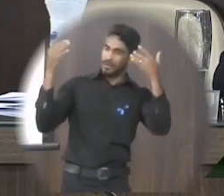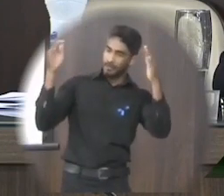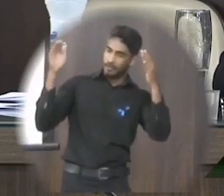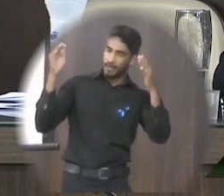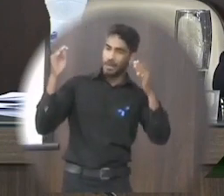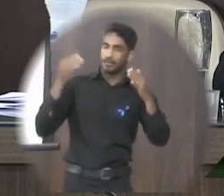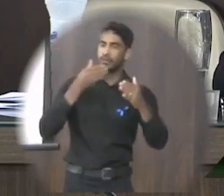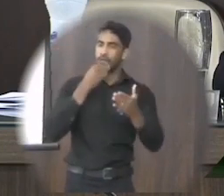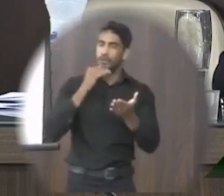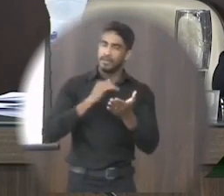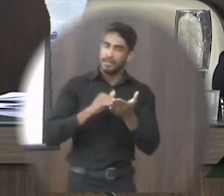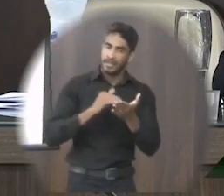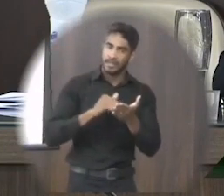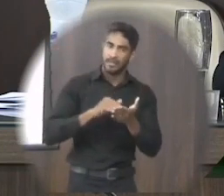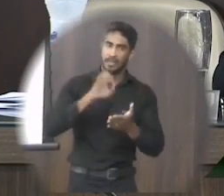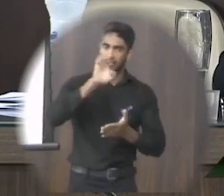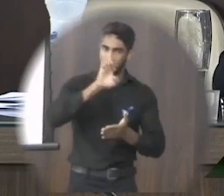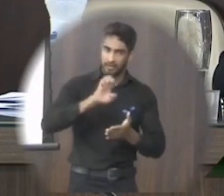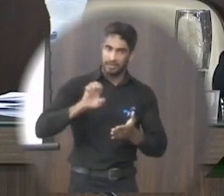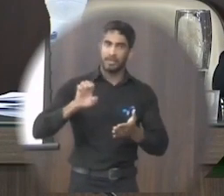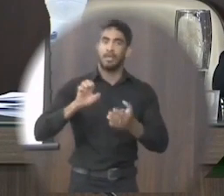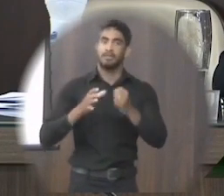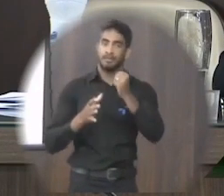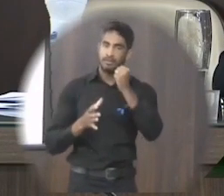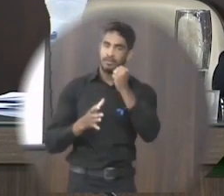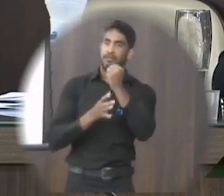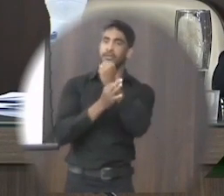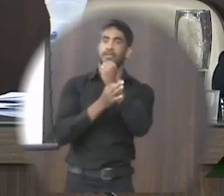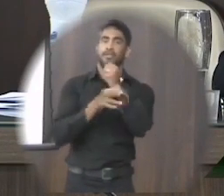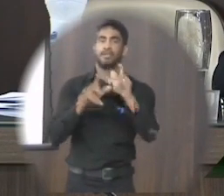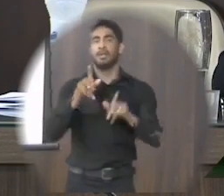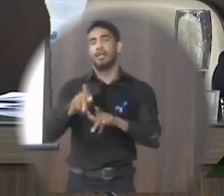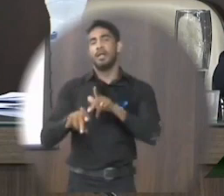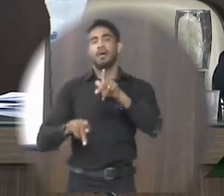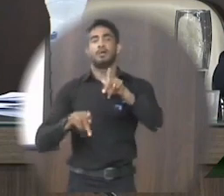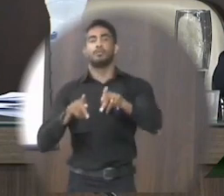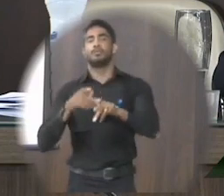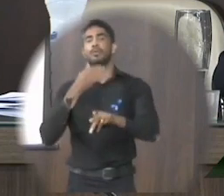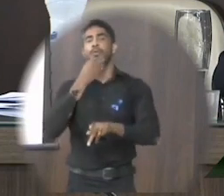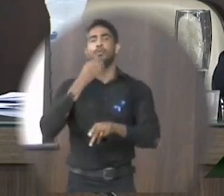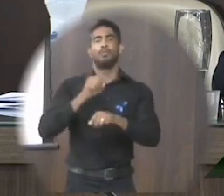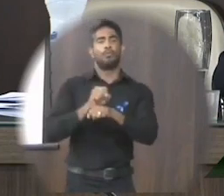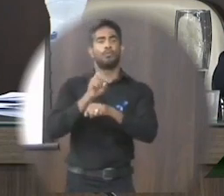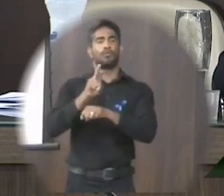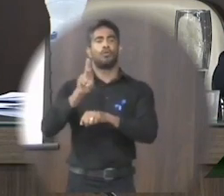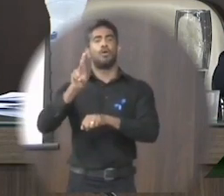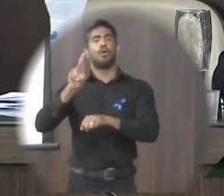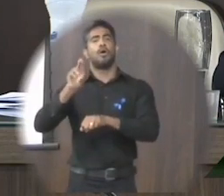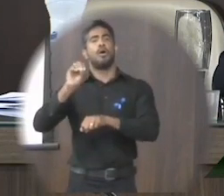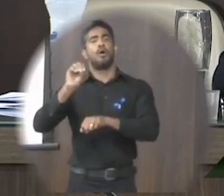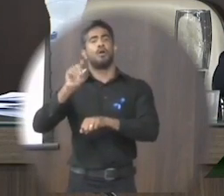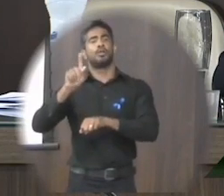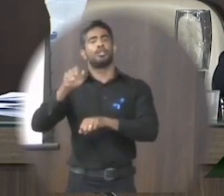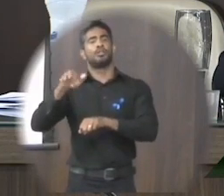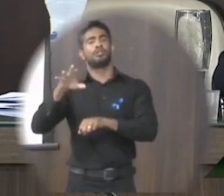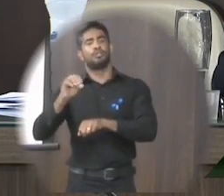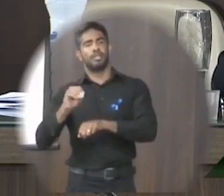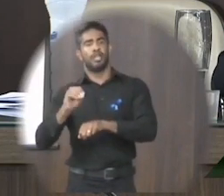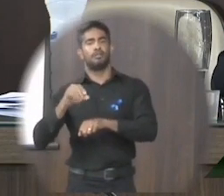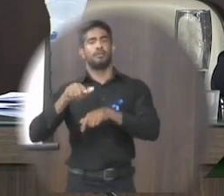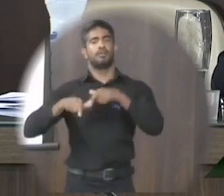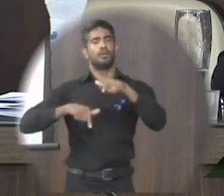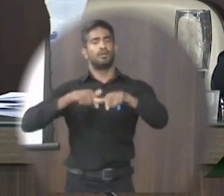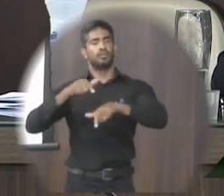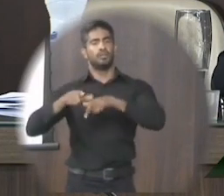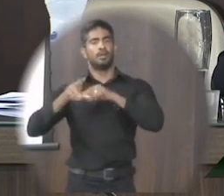excelentíssimo senhor secretário de Estado de Justiça e Segurança Pública de Minas Gerais, Dr. Rogério Greco, pelo posicionamento objetivo e fundamentado